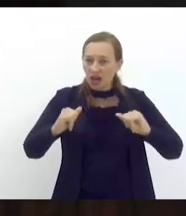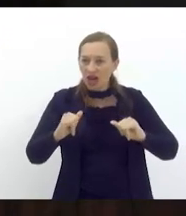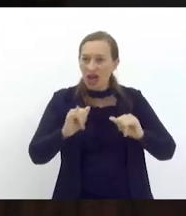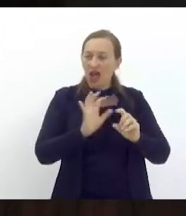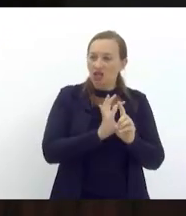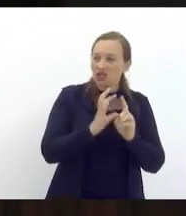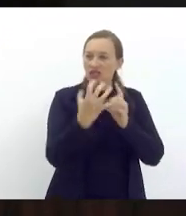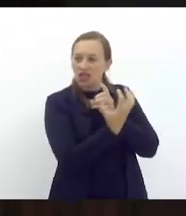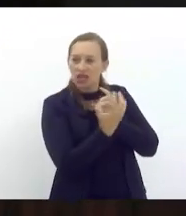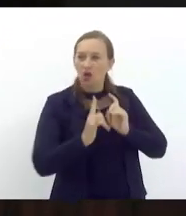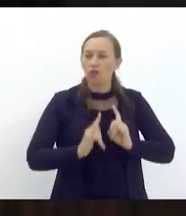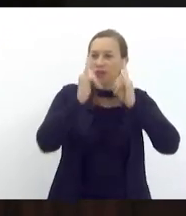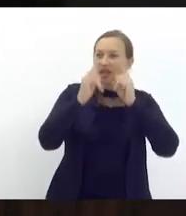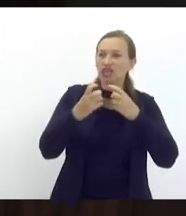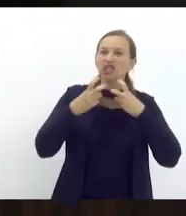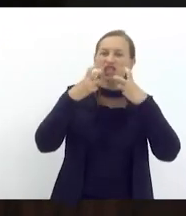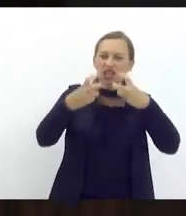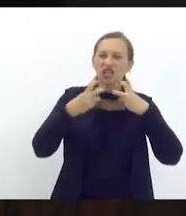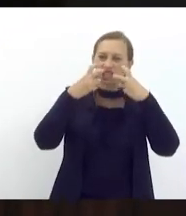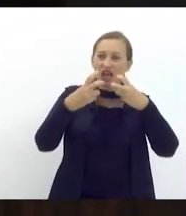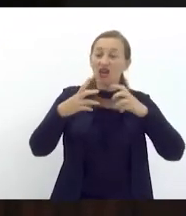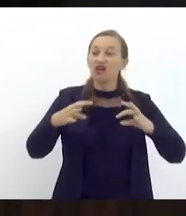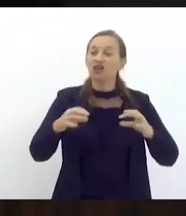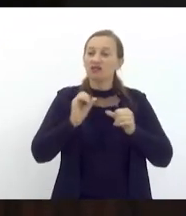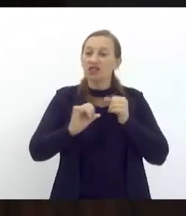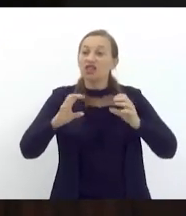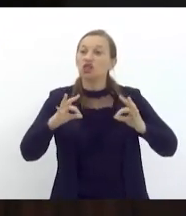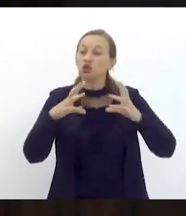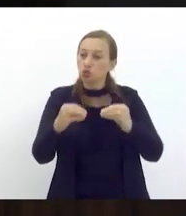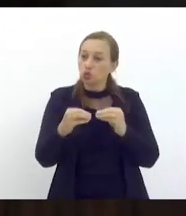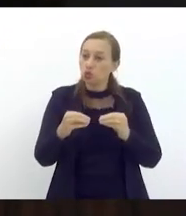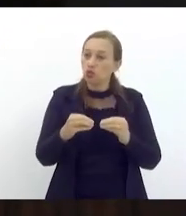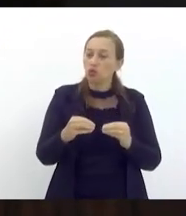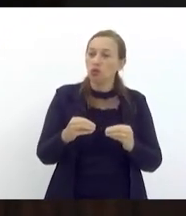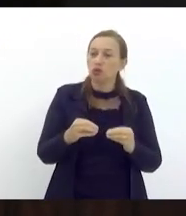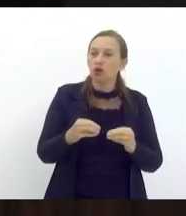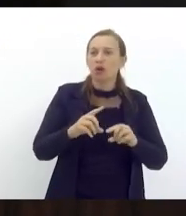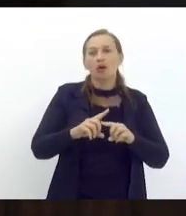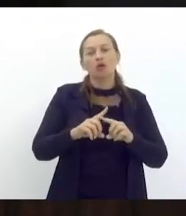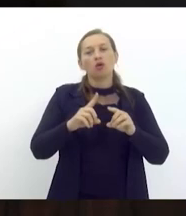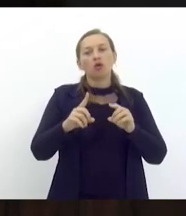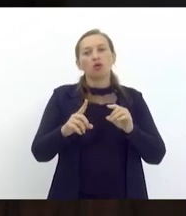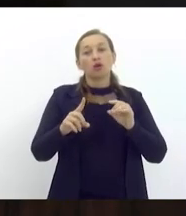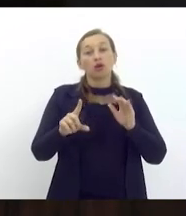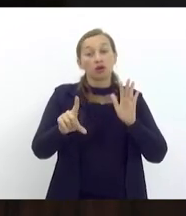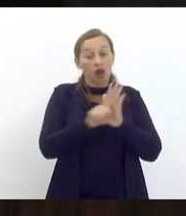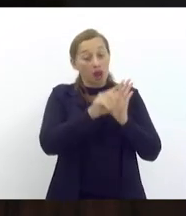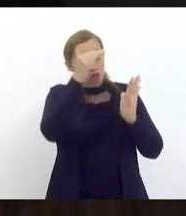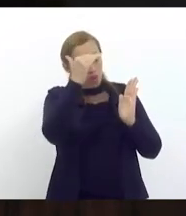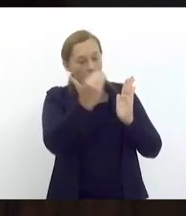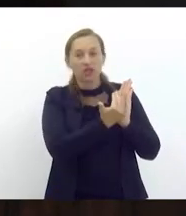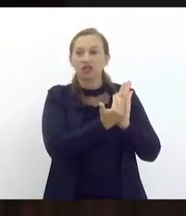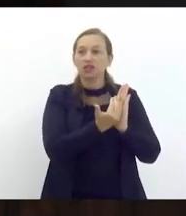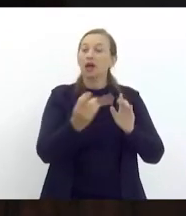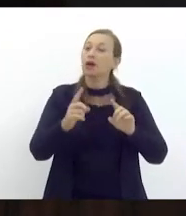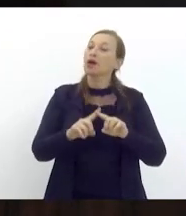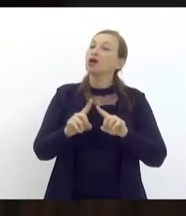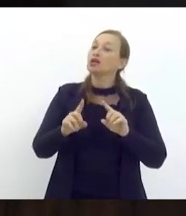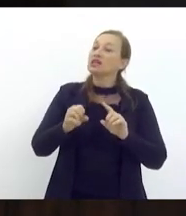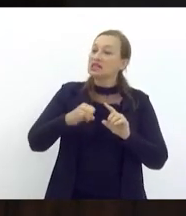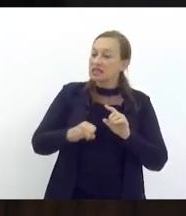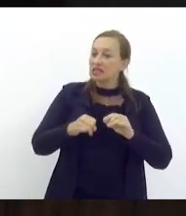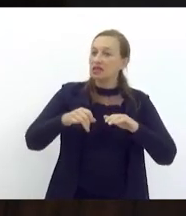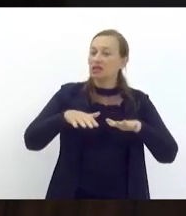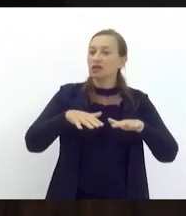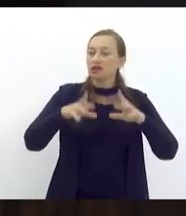de gritar de fazer tudo repito conforme manda a lei então assim a gente respeita